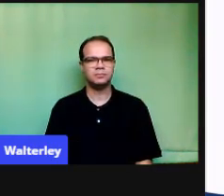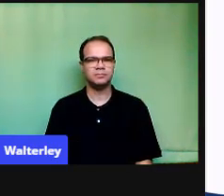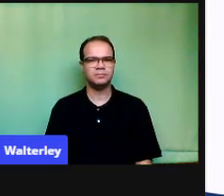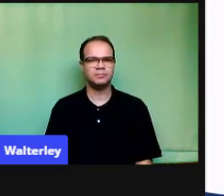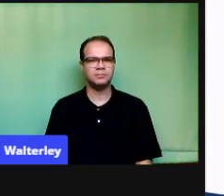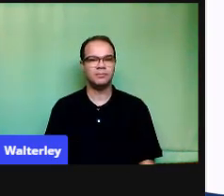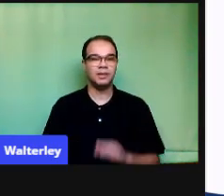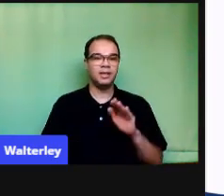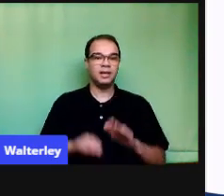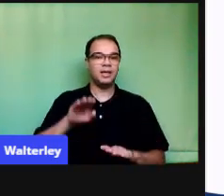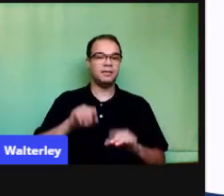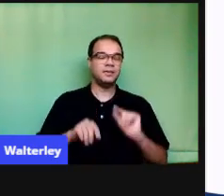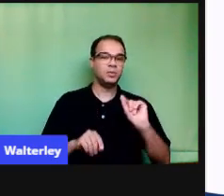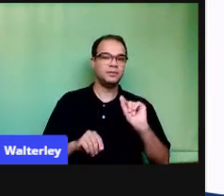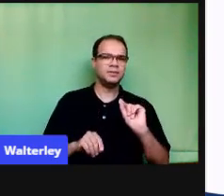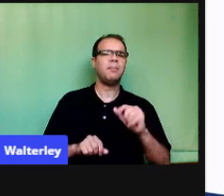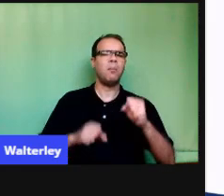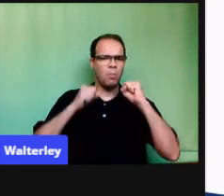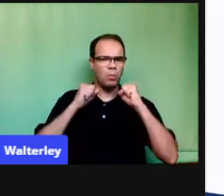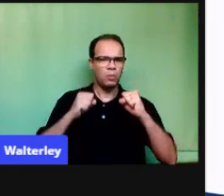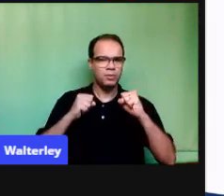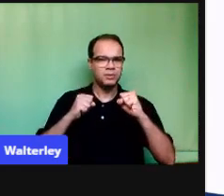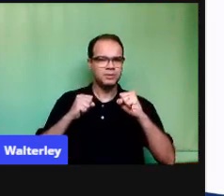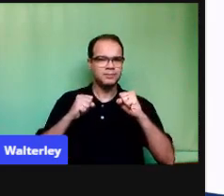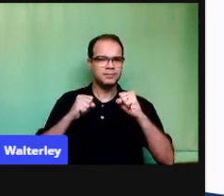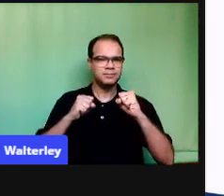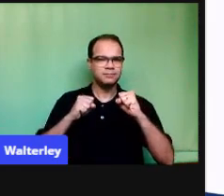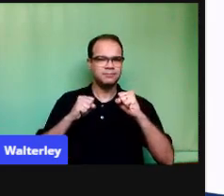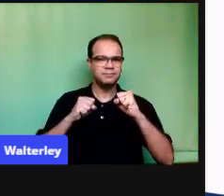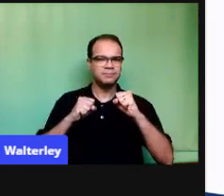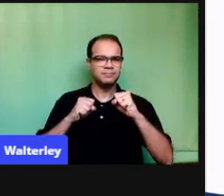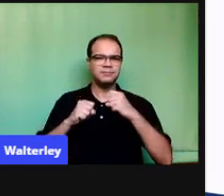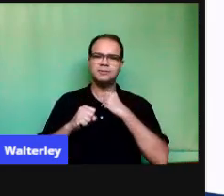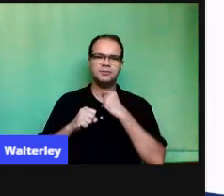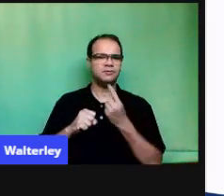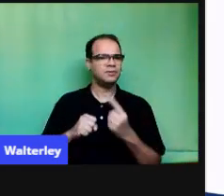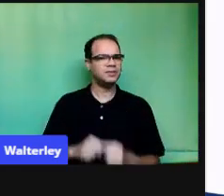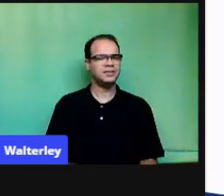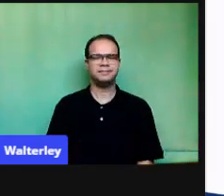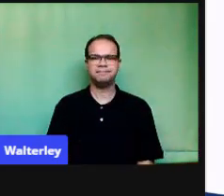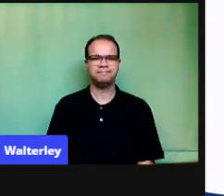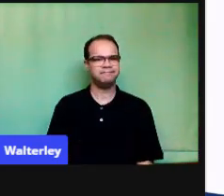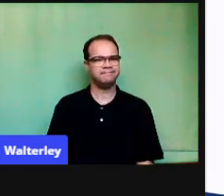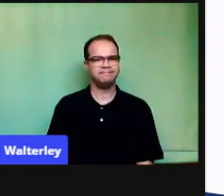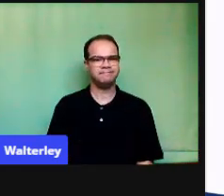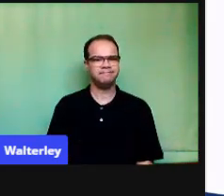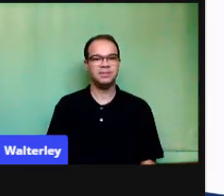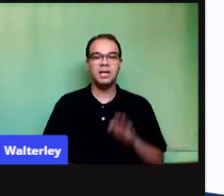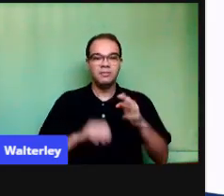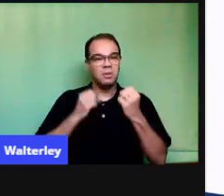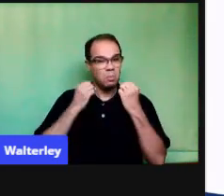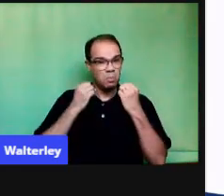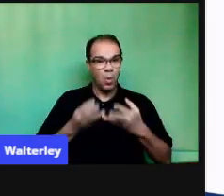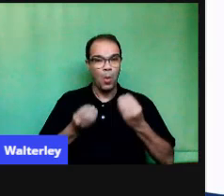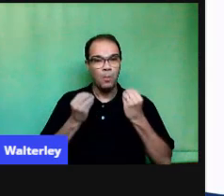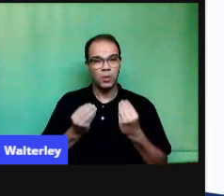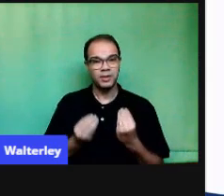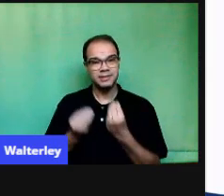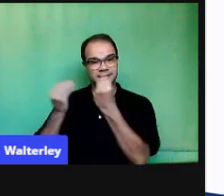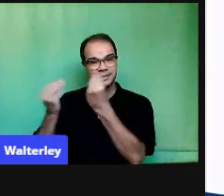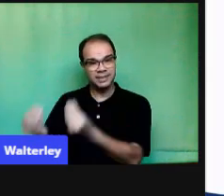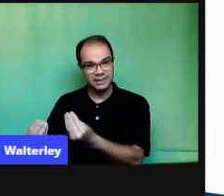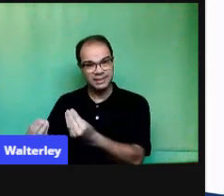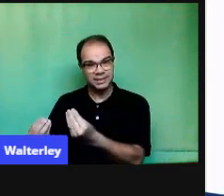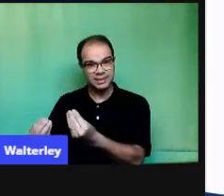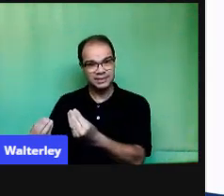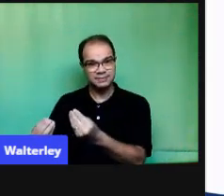faz. O que a gente pode oferecer de bom, a gente não faz de forma deliberada. Eu costumo dizer